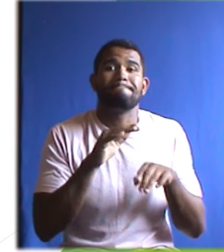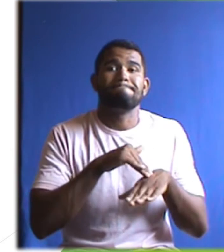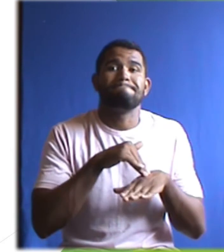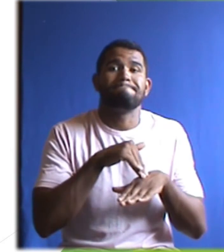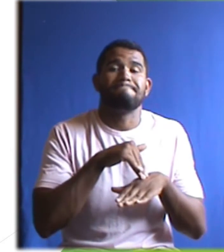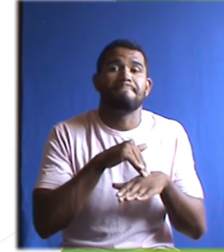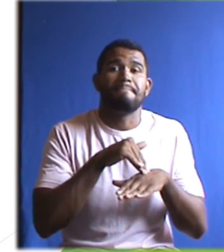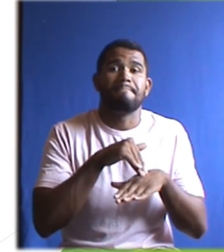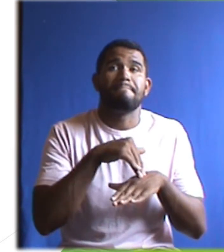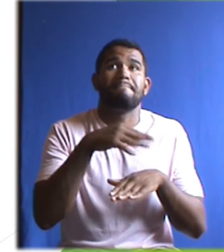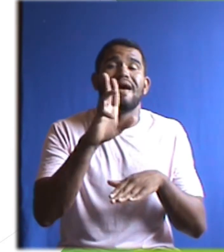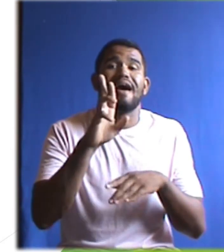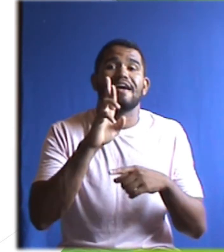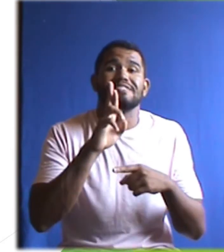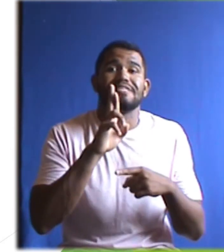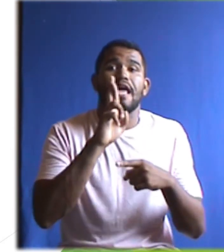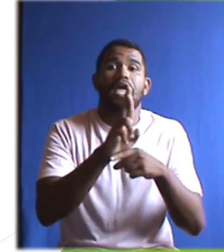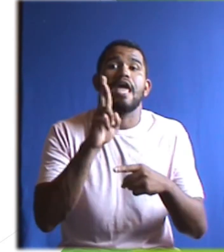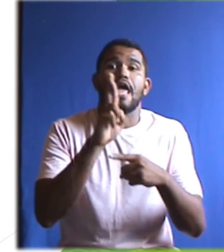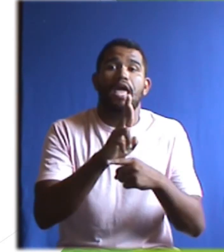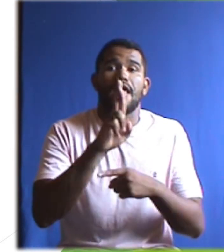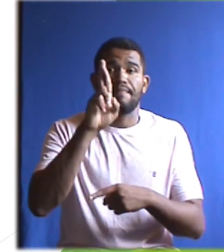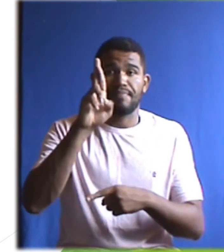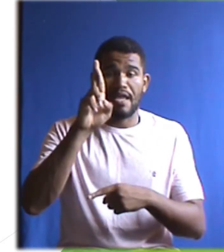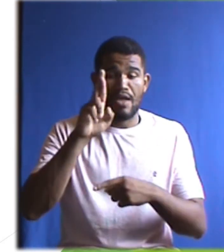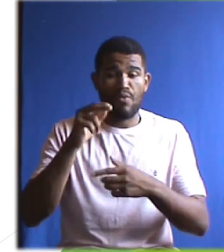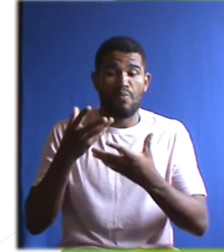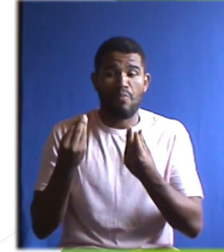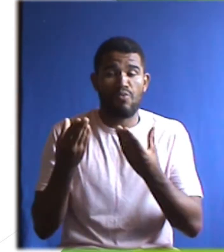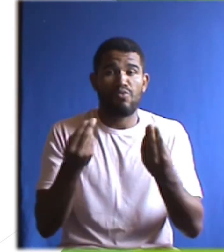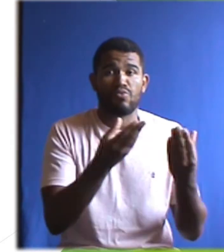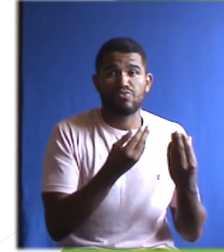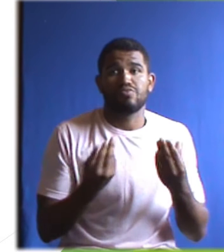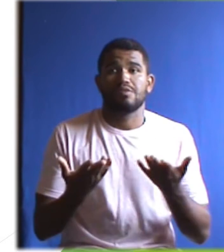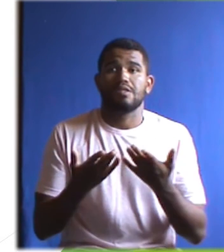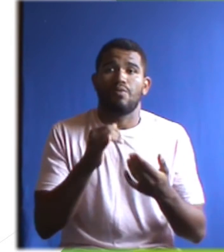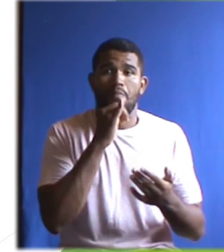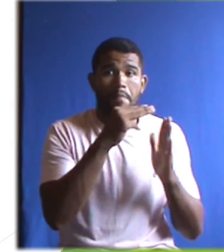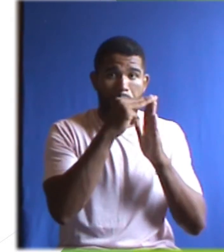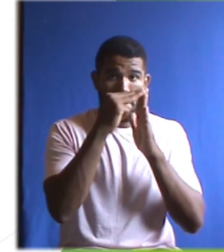recursos diversos quando se deparar com aquele aluno que não está sendo alfabetizado.